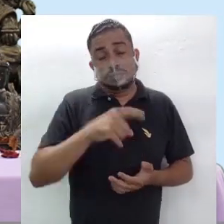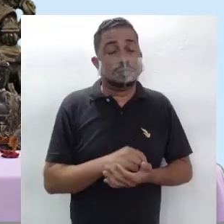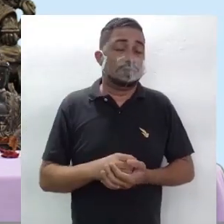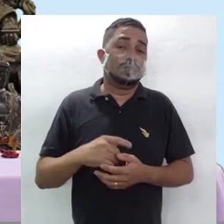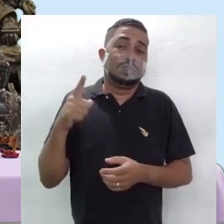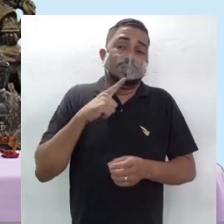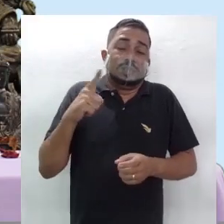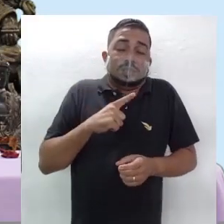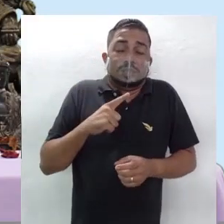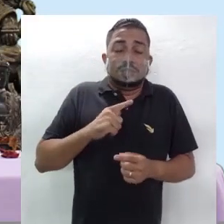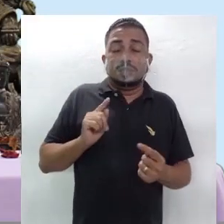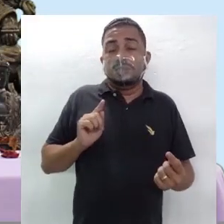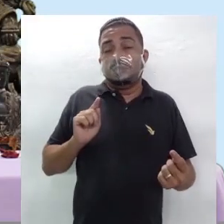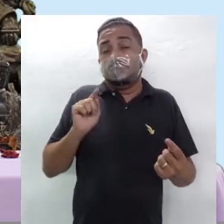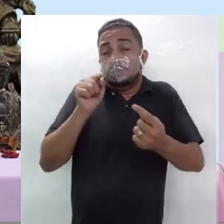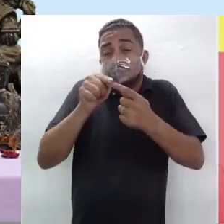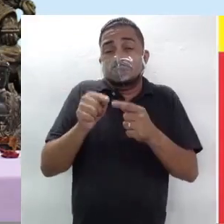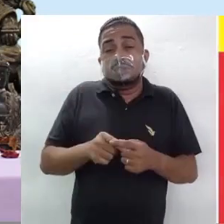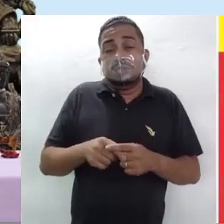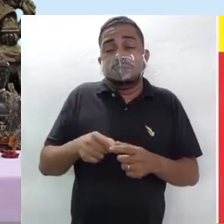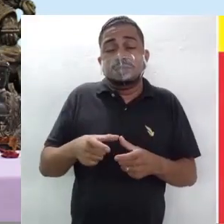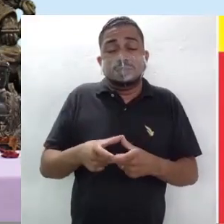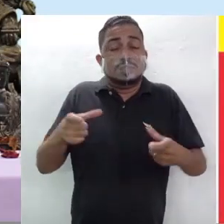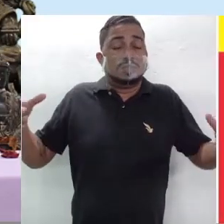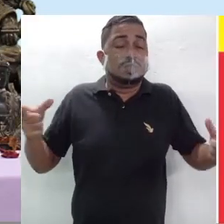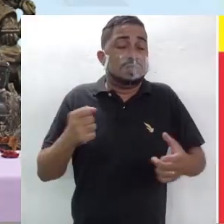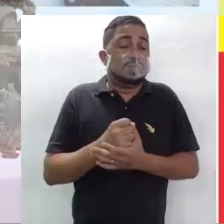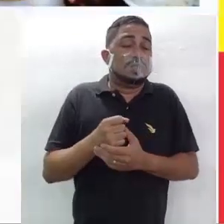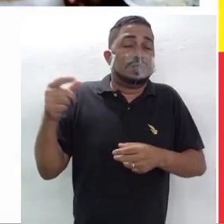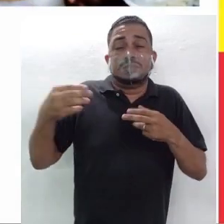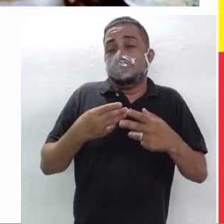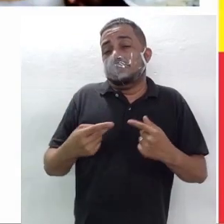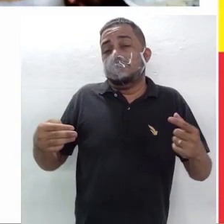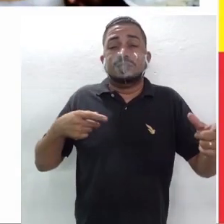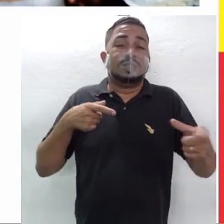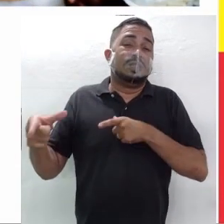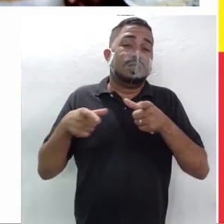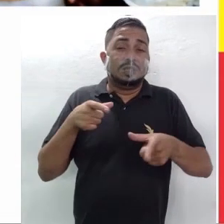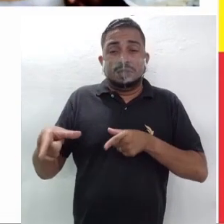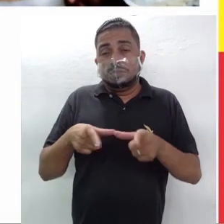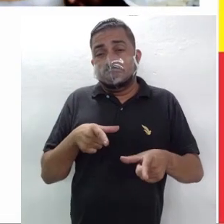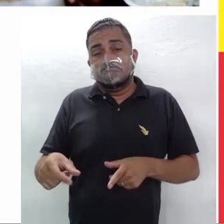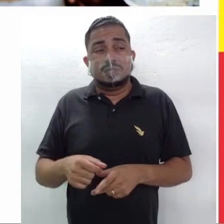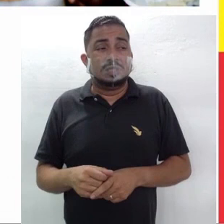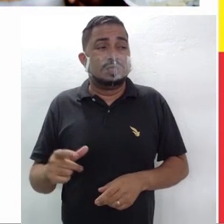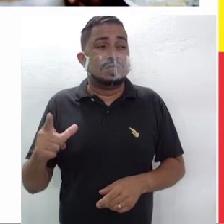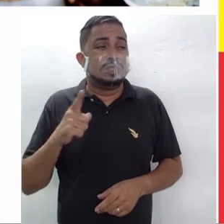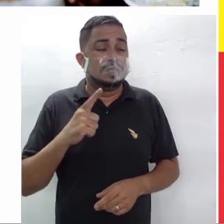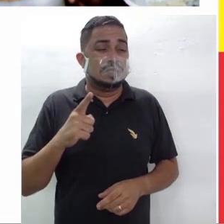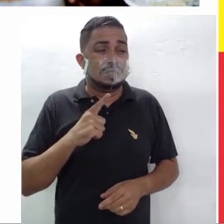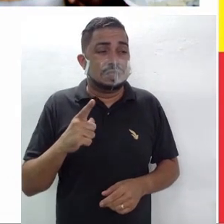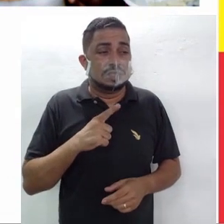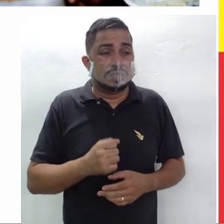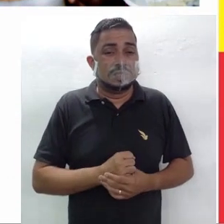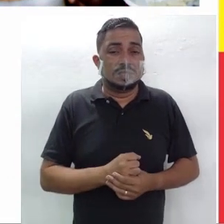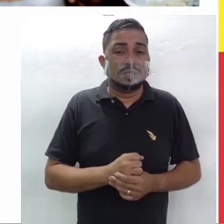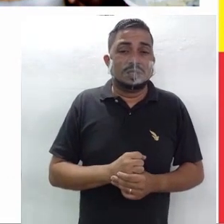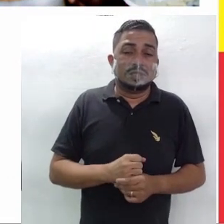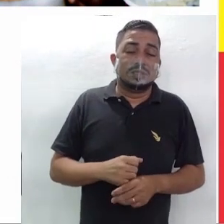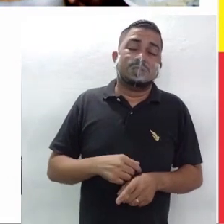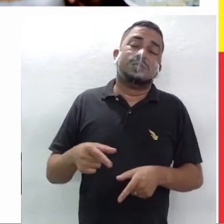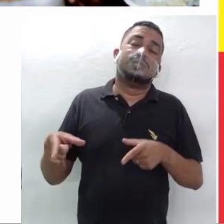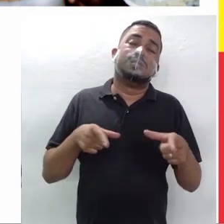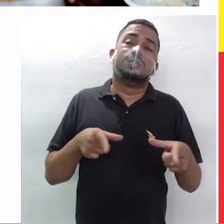Essa dificuldade, né, que está referida, né? O grande contingente aí de trabalhos que estão ali,